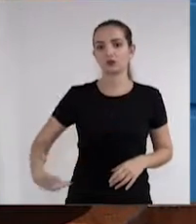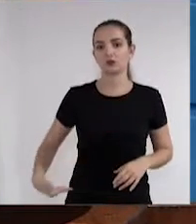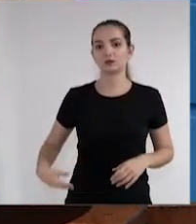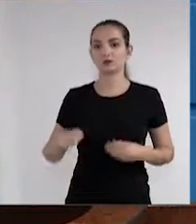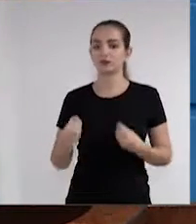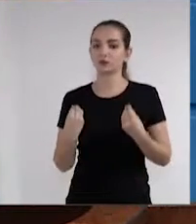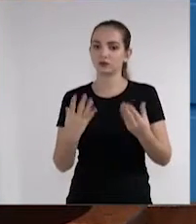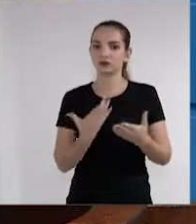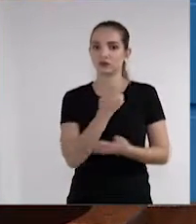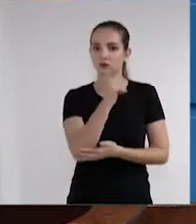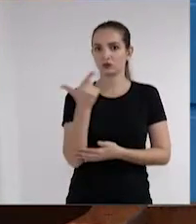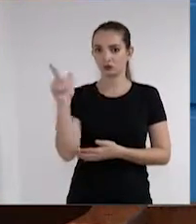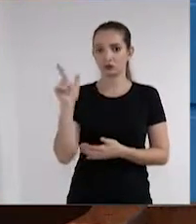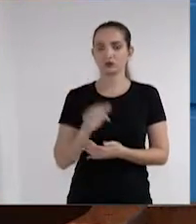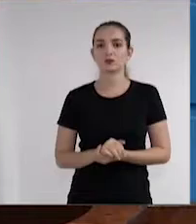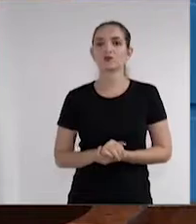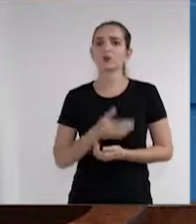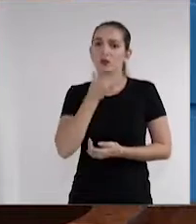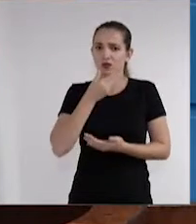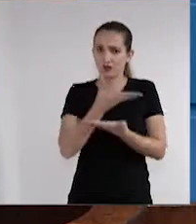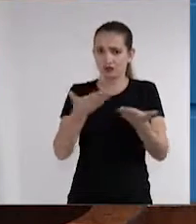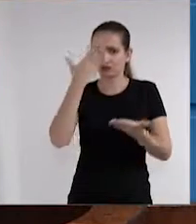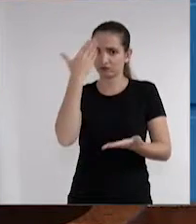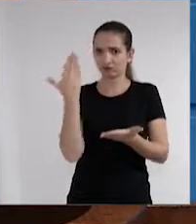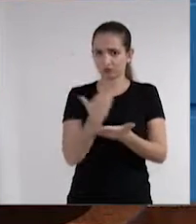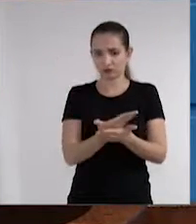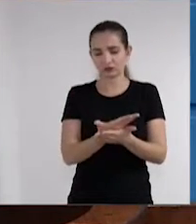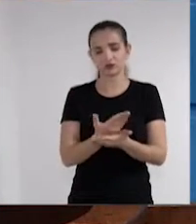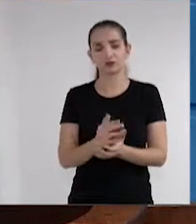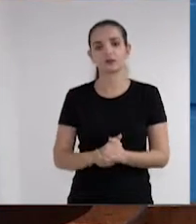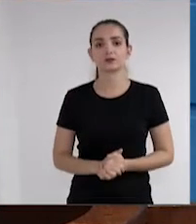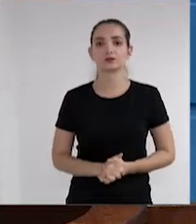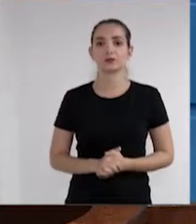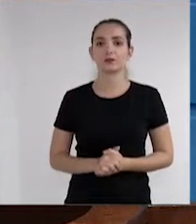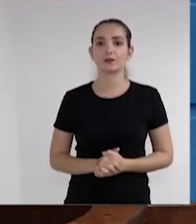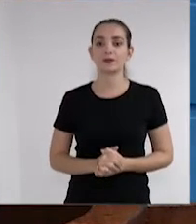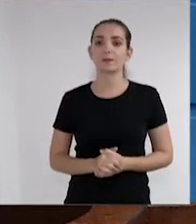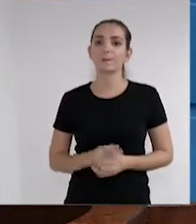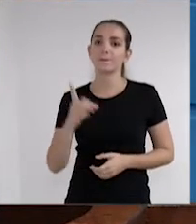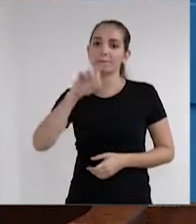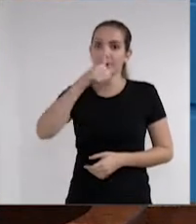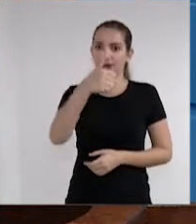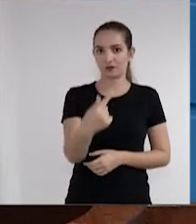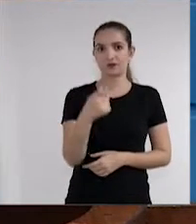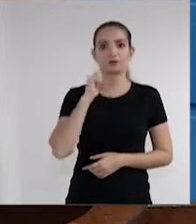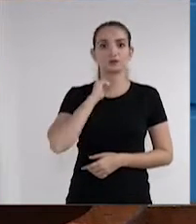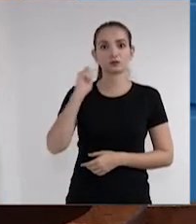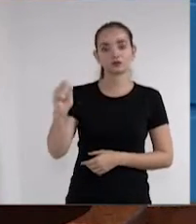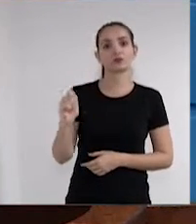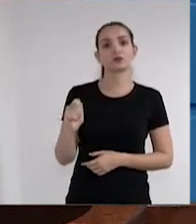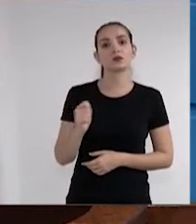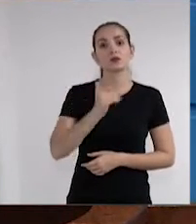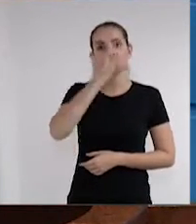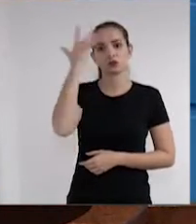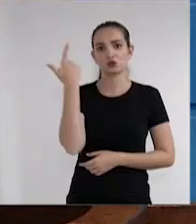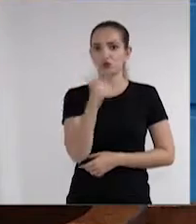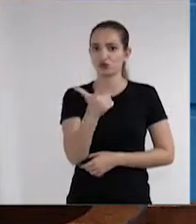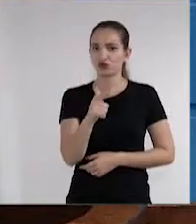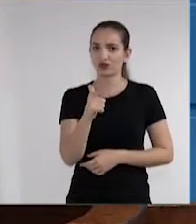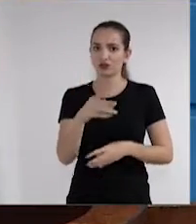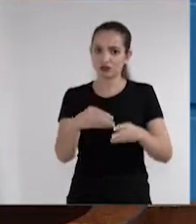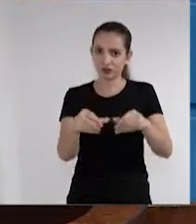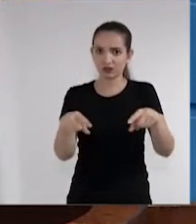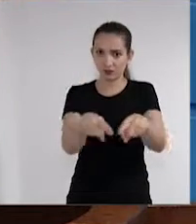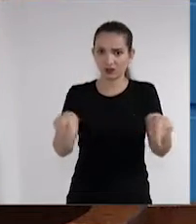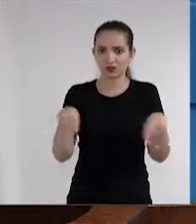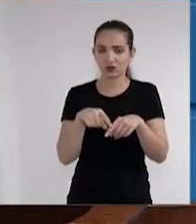alimentos. E eles, acreditando nisso, né? No dia 17 de abril, os sem terra foram informados